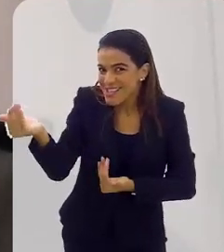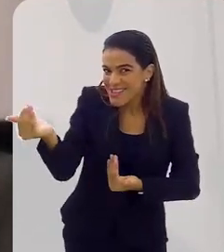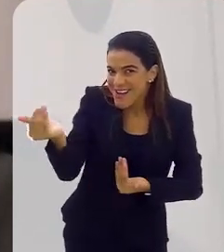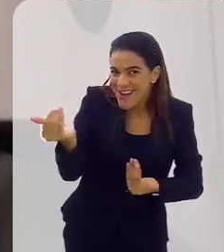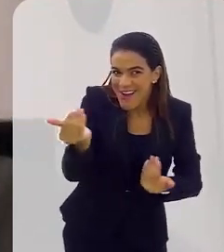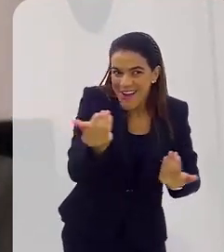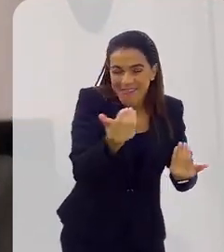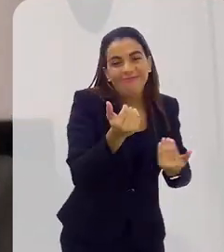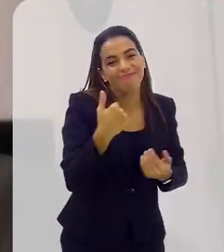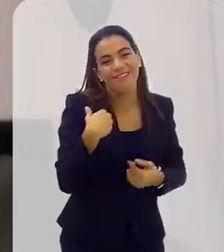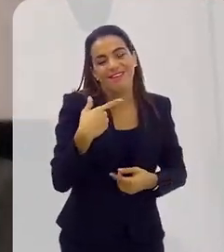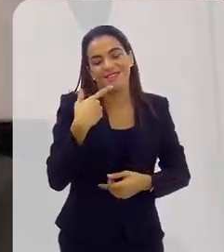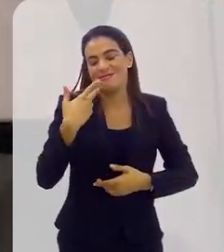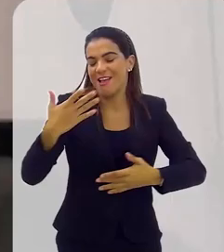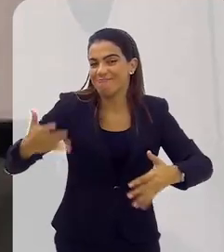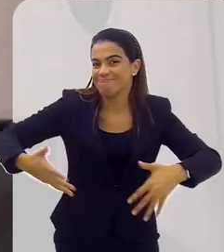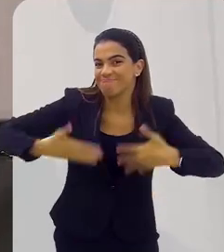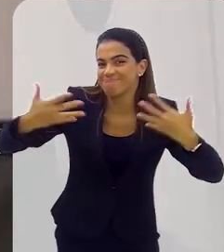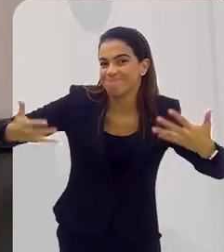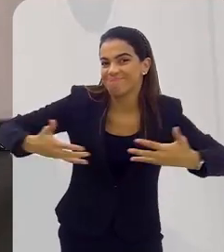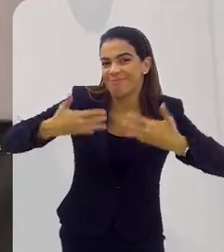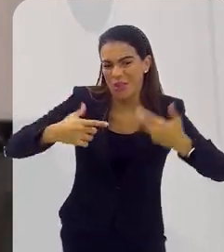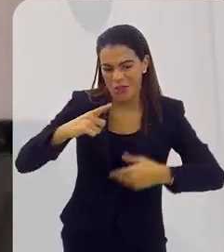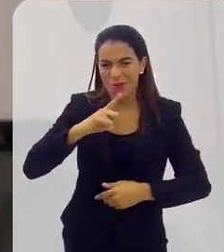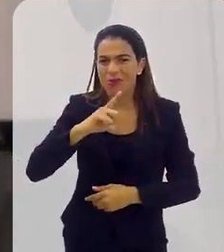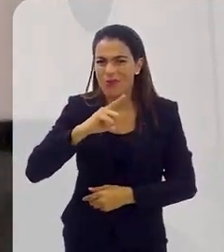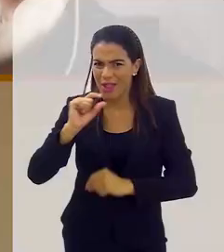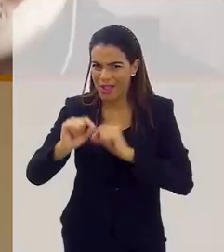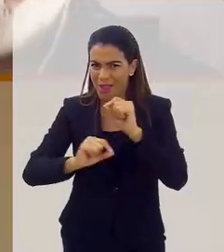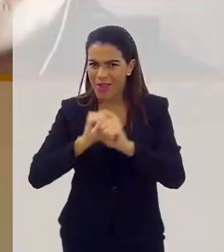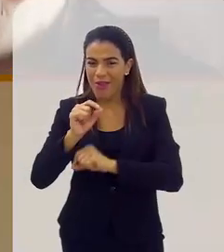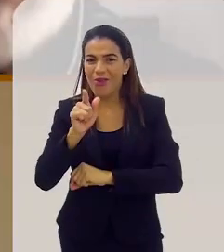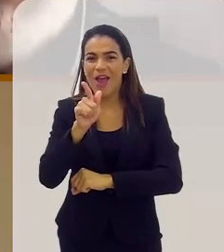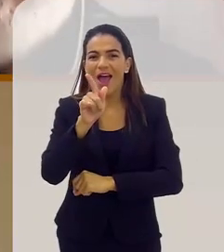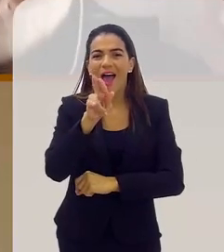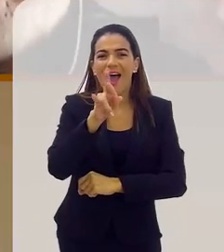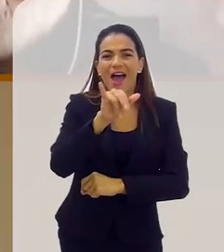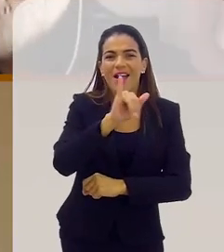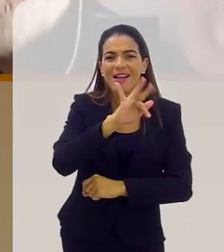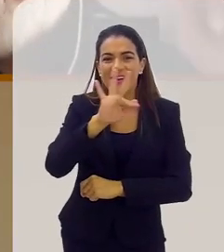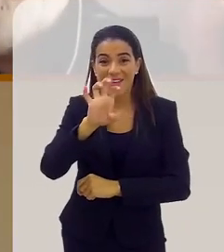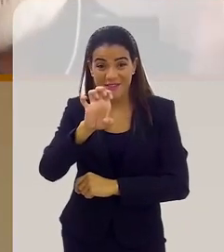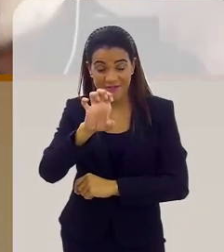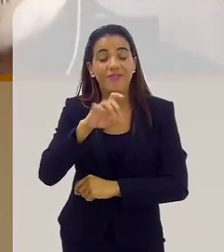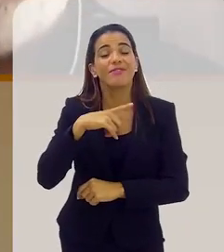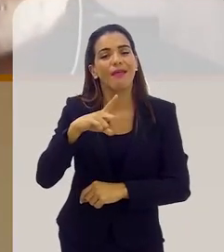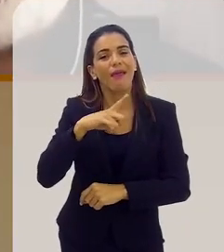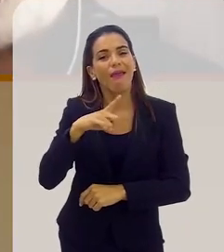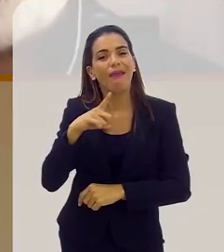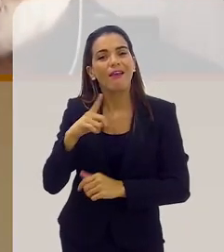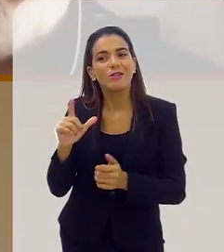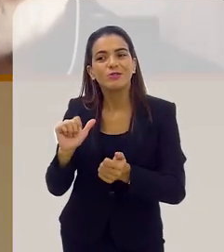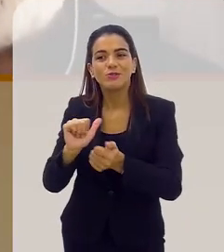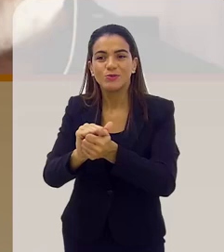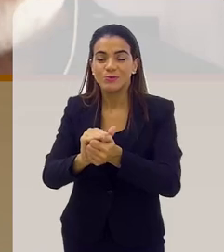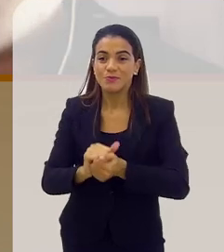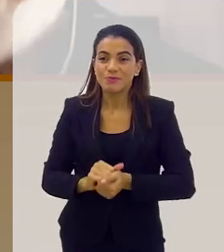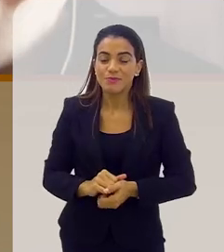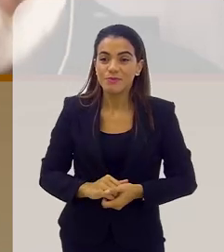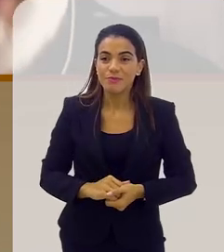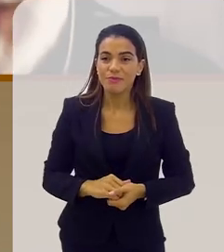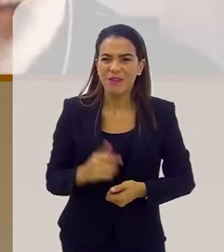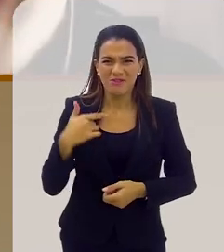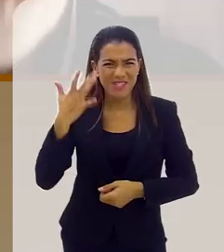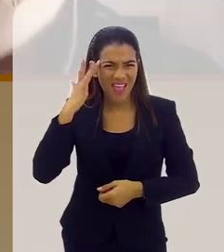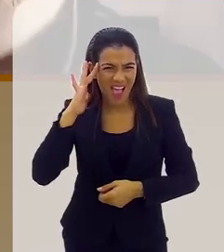oxigenadas. Então, isso é que me faz. Eu tenho, modéstia à parte, a grife, E essa grife ela é muito bem trabalhada com meus pais,